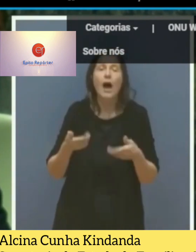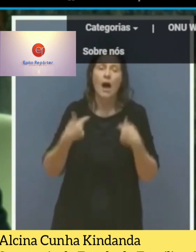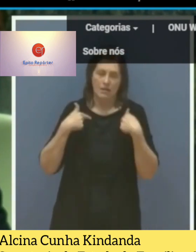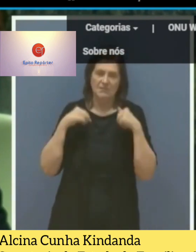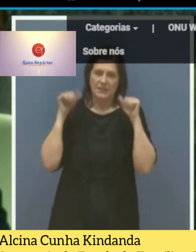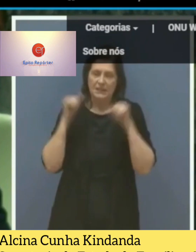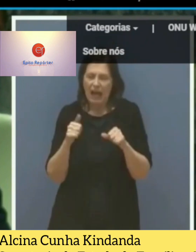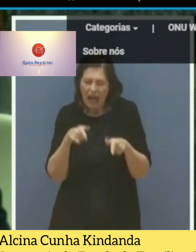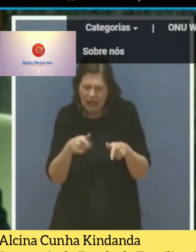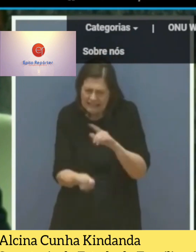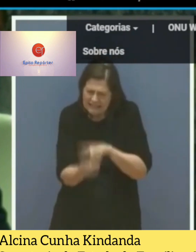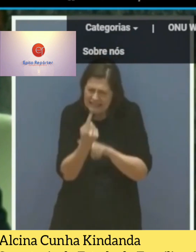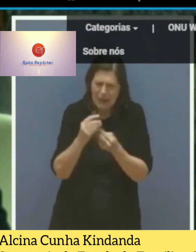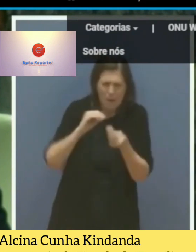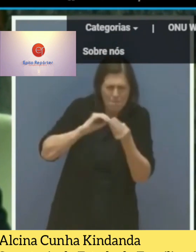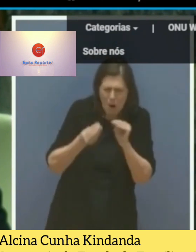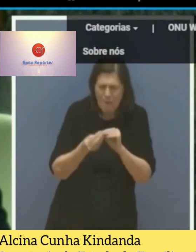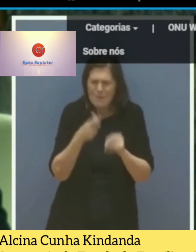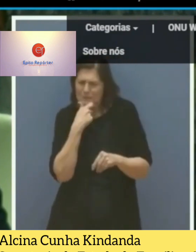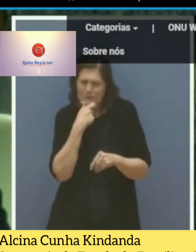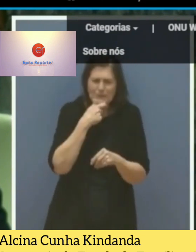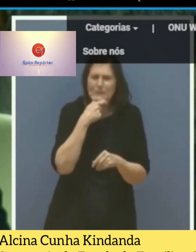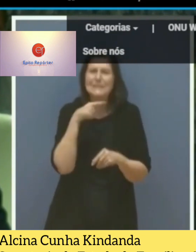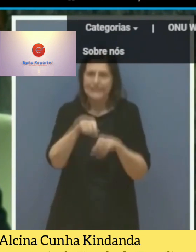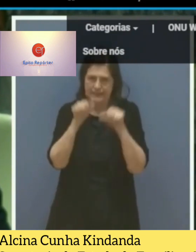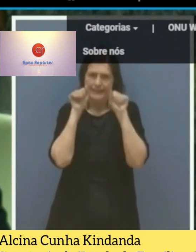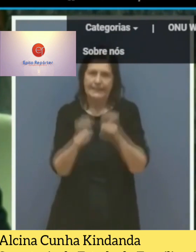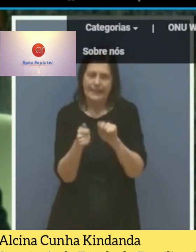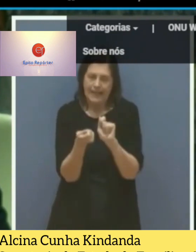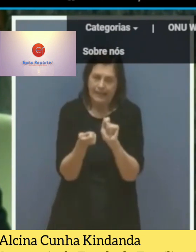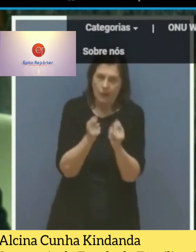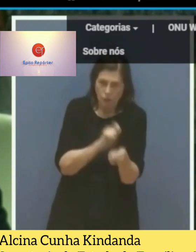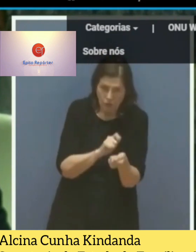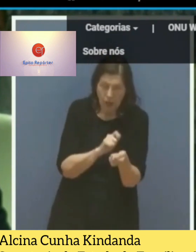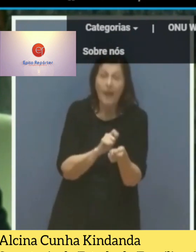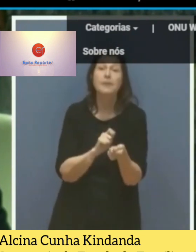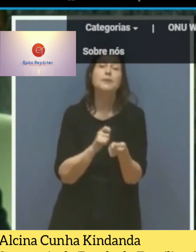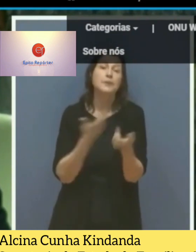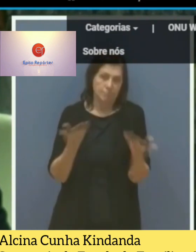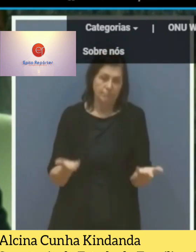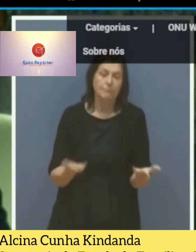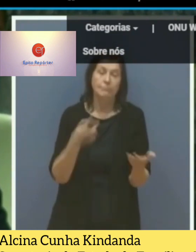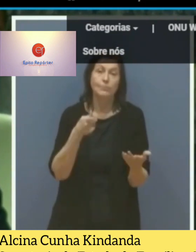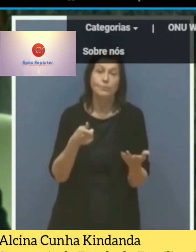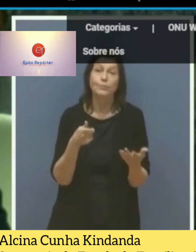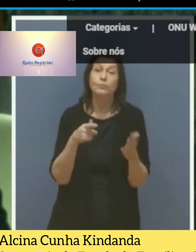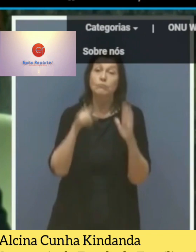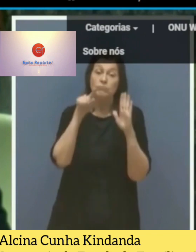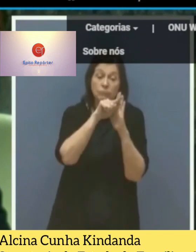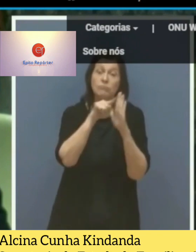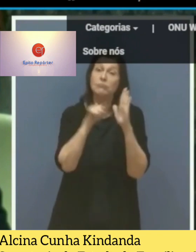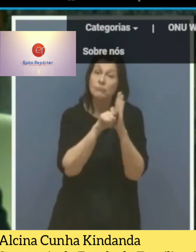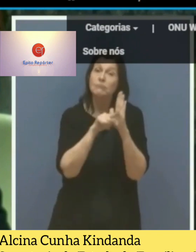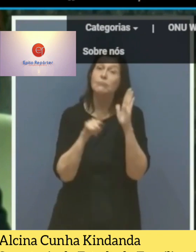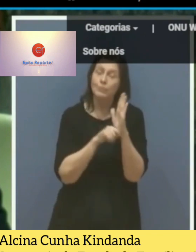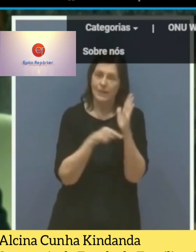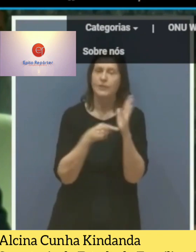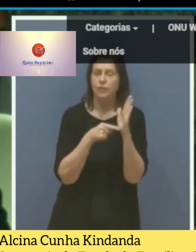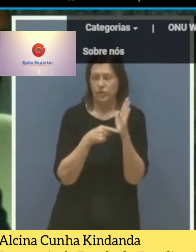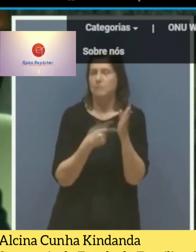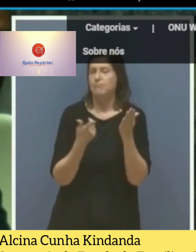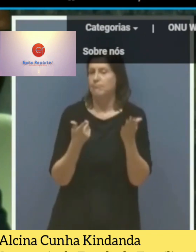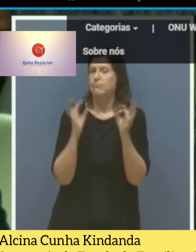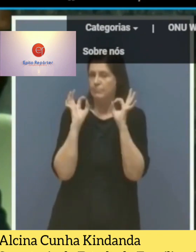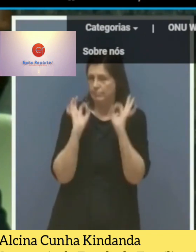mais as medidas exigidas para satisfação das necessidades sempre crescente na população as principais causas de